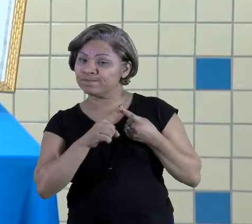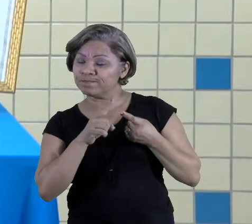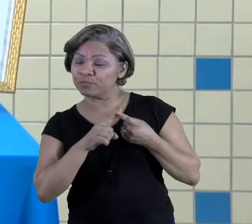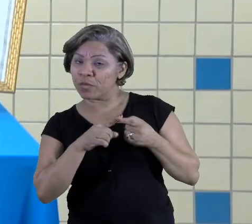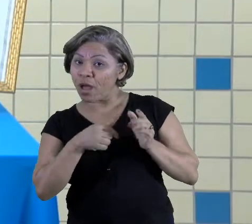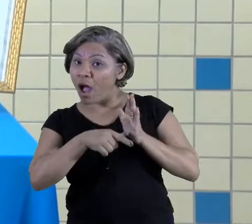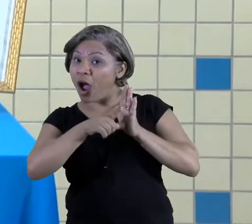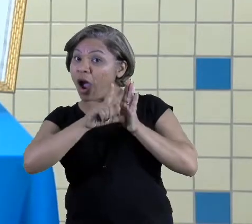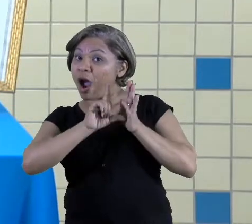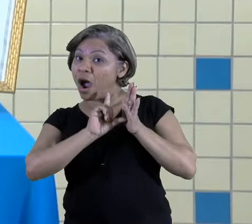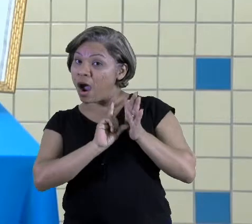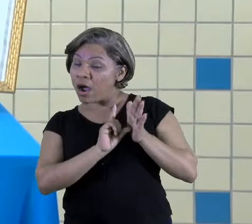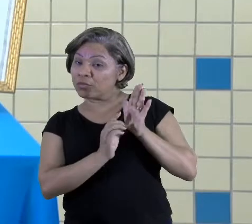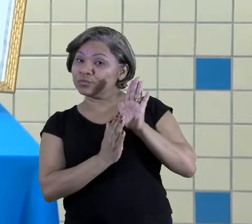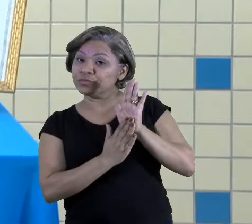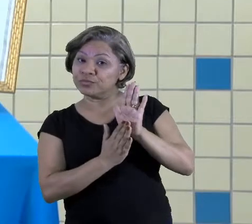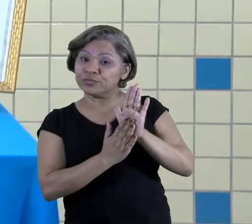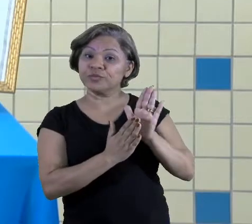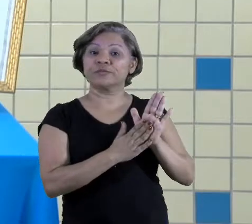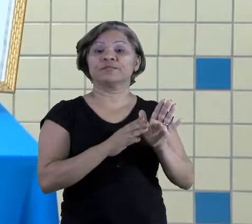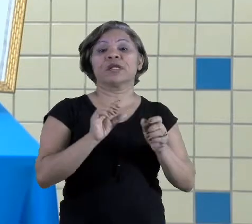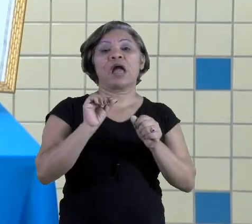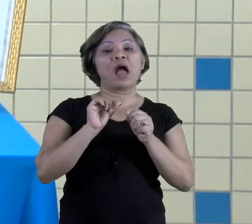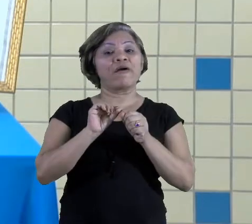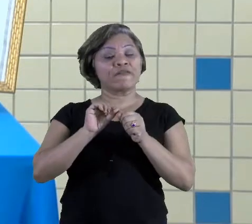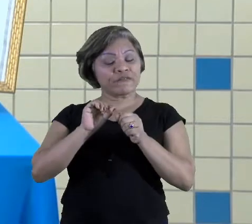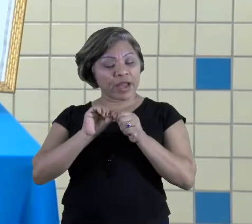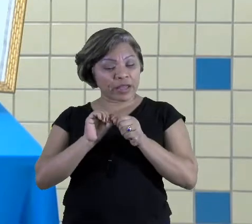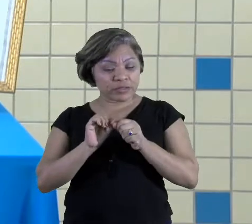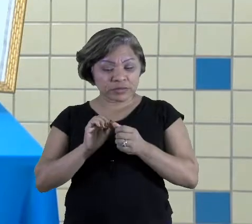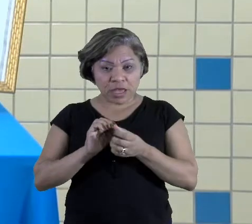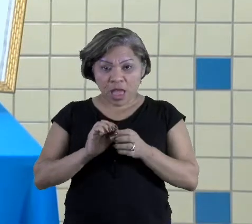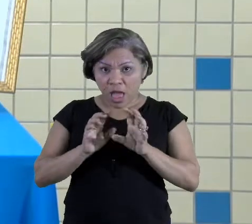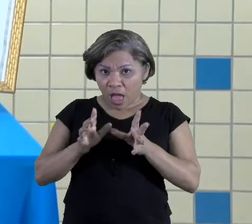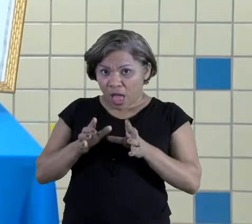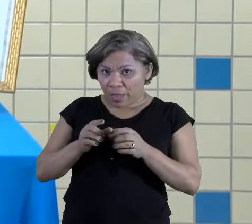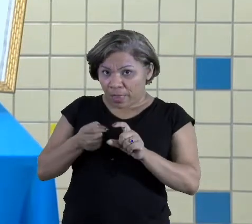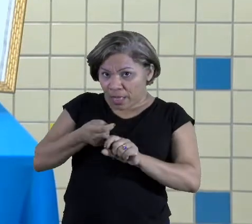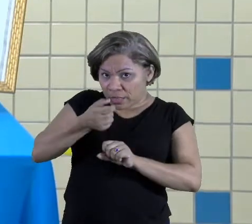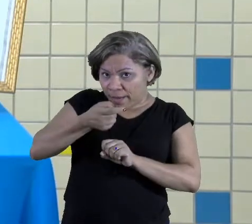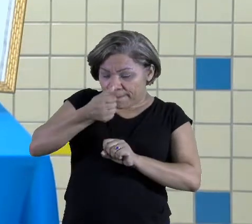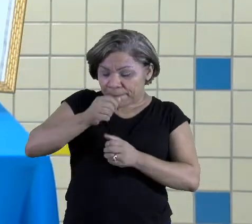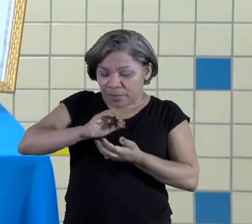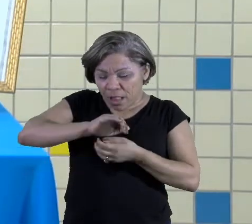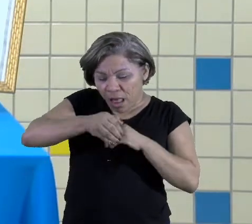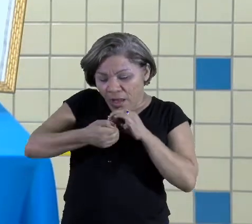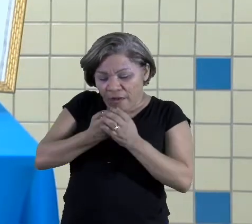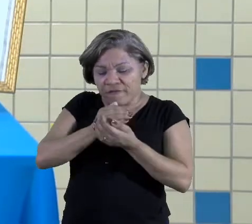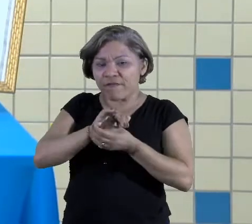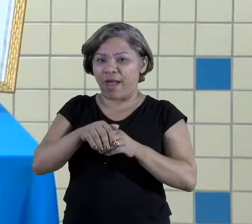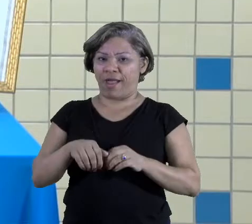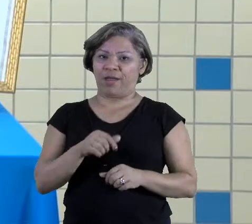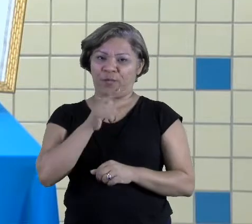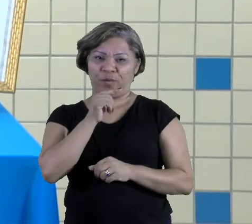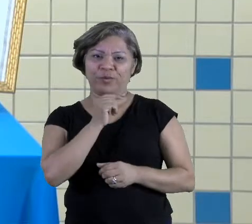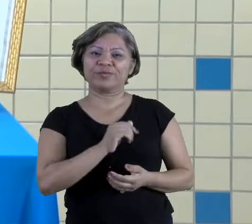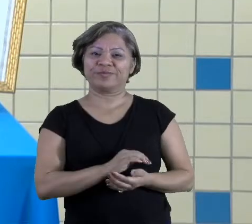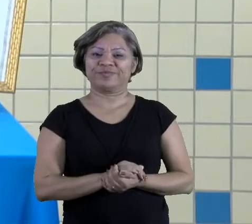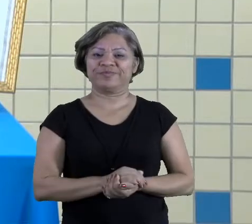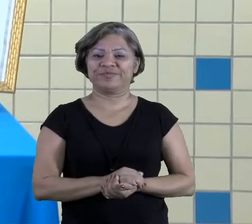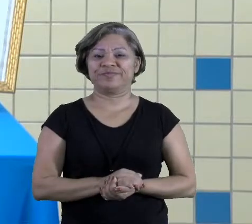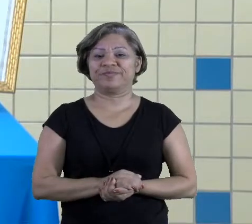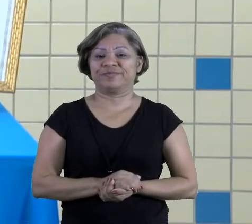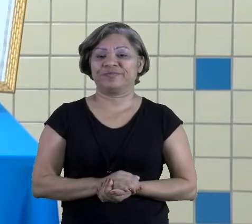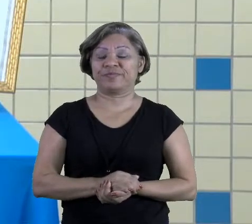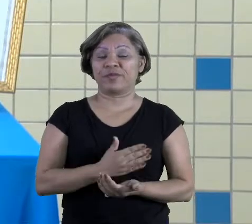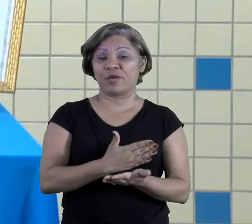proposta, é fazer a higienização de todas as tampinhas. Bom, vamos lá? Vamos começar